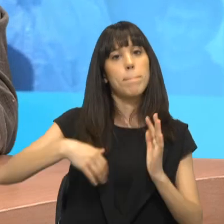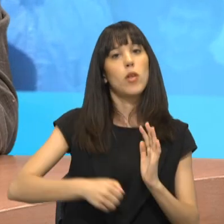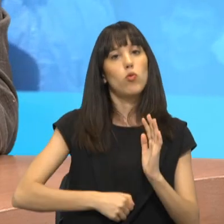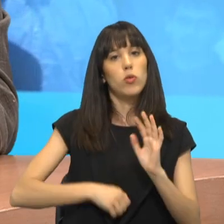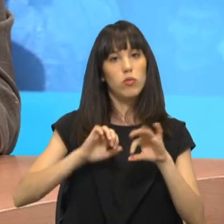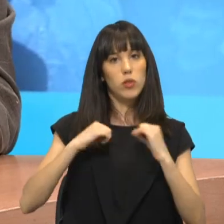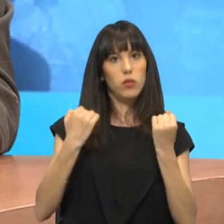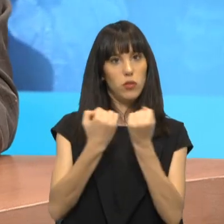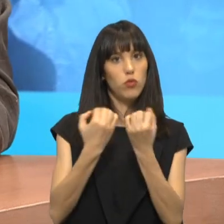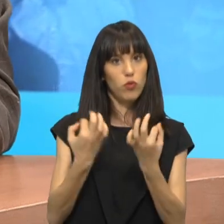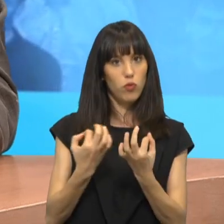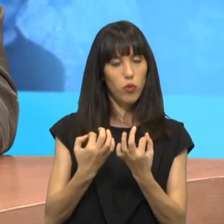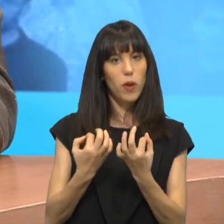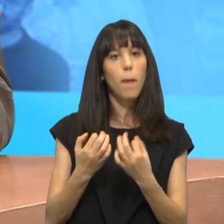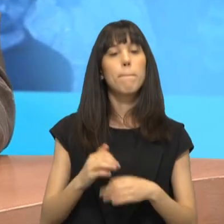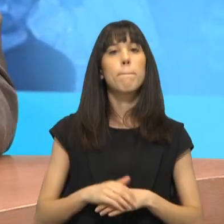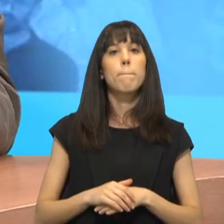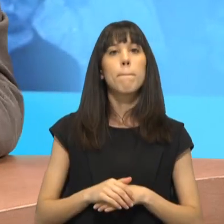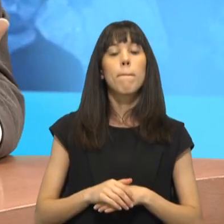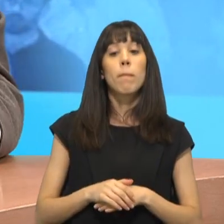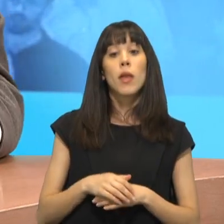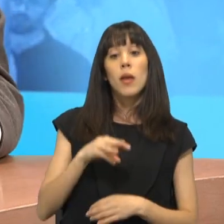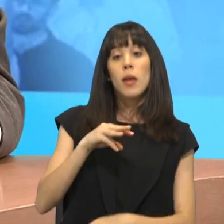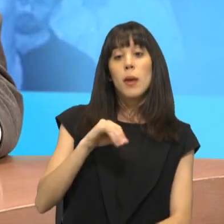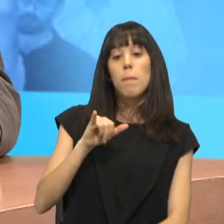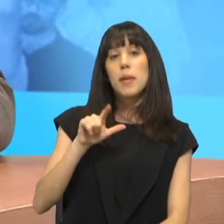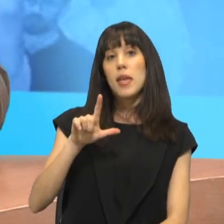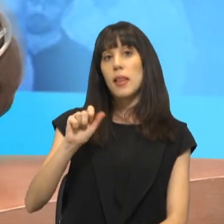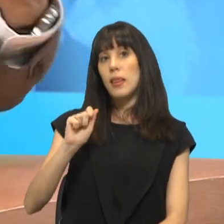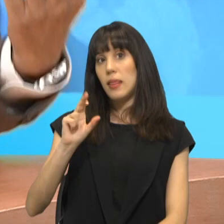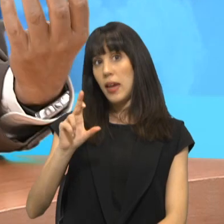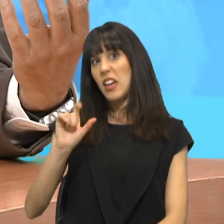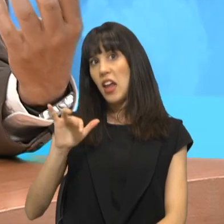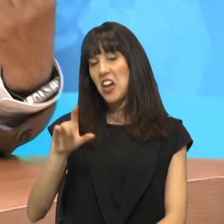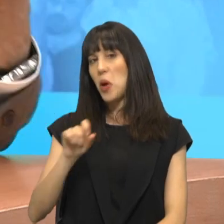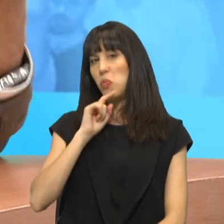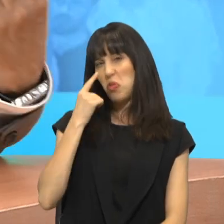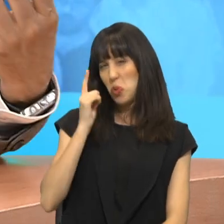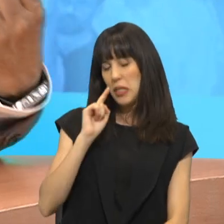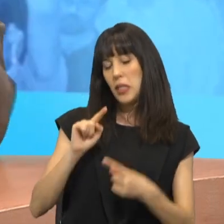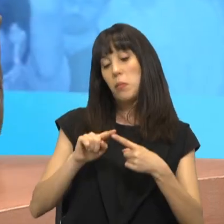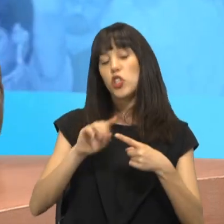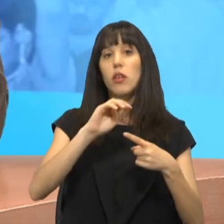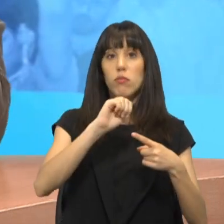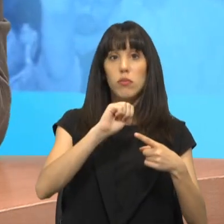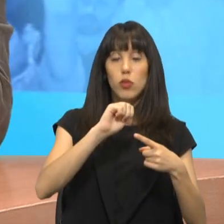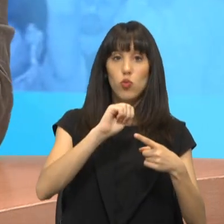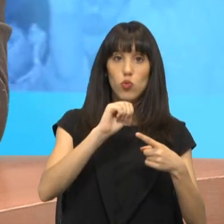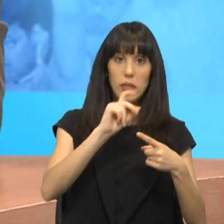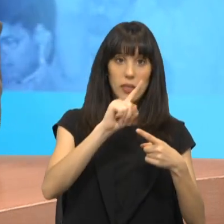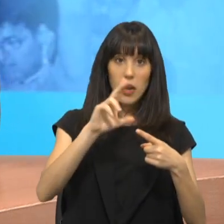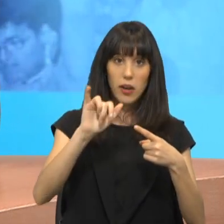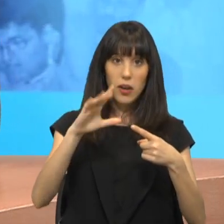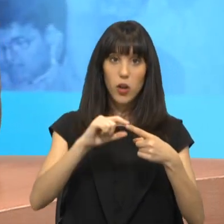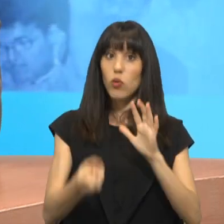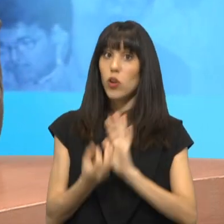social. Miller Guerra, que é talvez uma figura hoje menos conhecida, Sá Carneiro foi fundador do PSD, Miller Guerra esteve na fundação